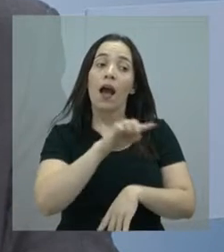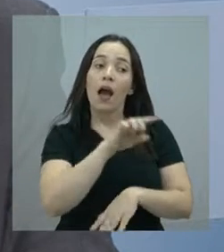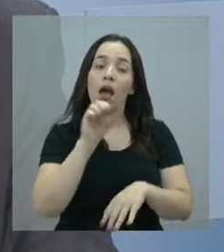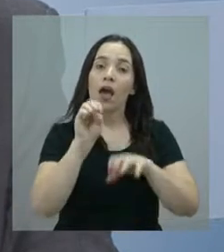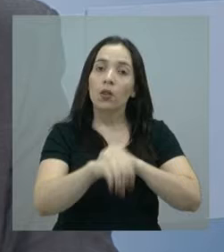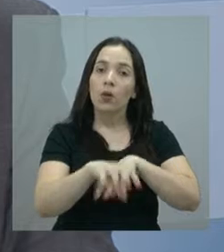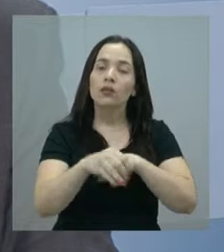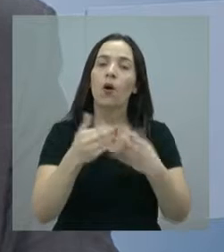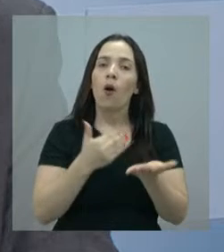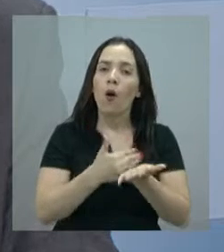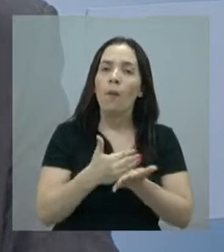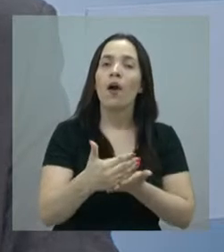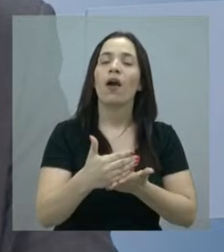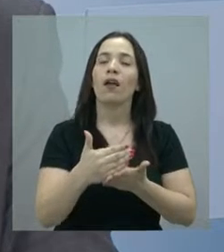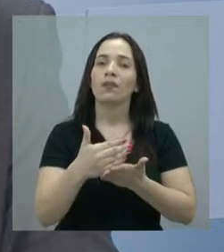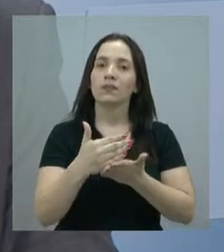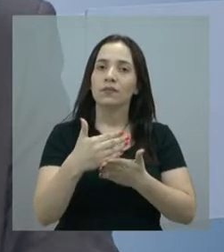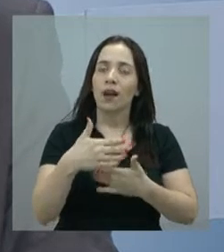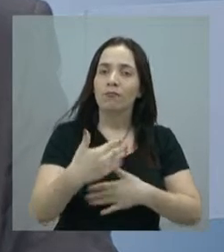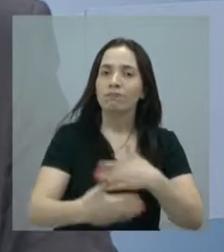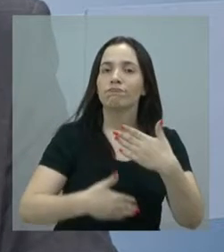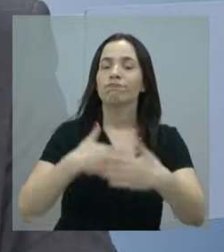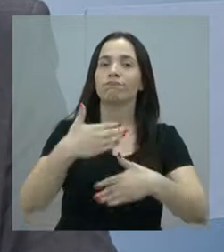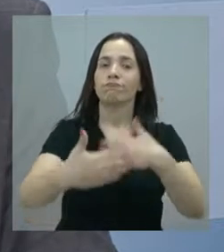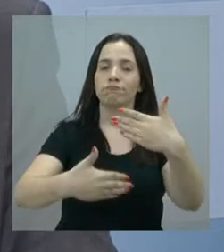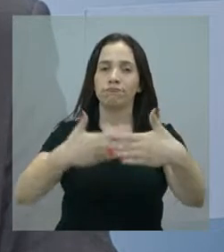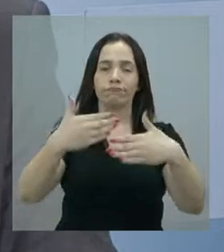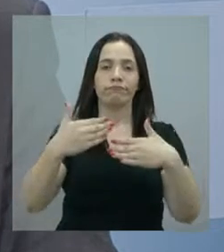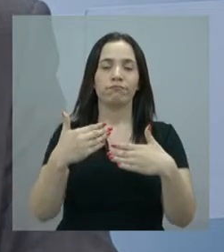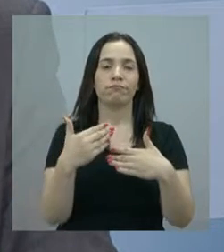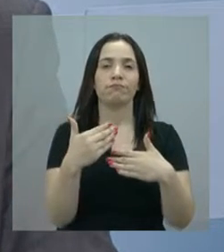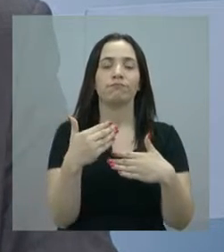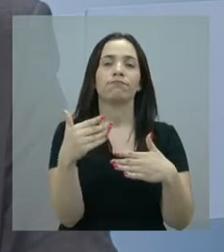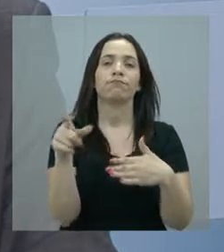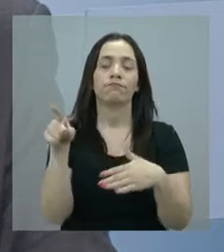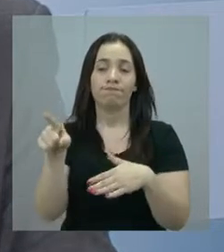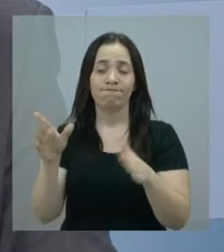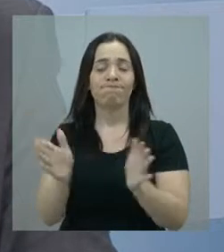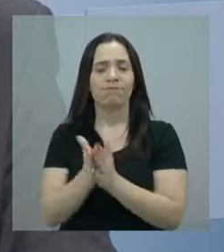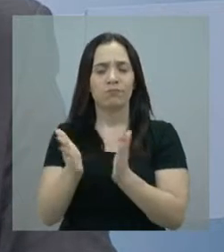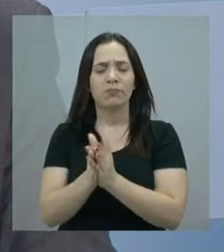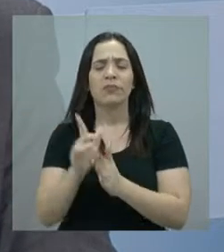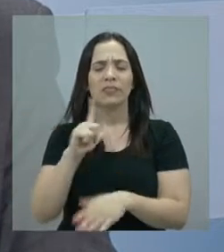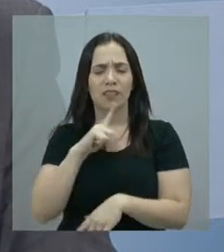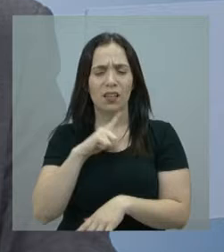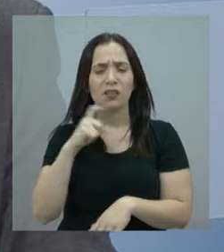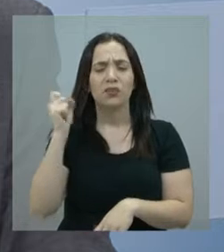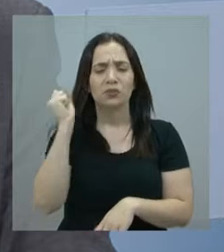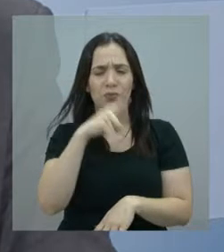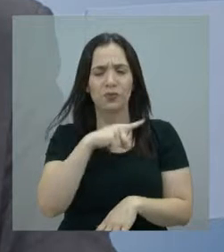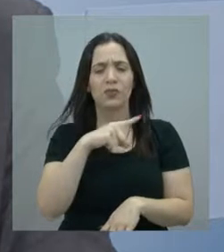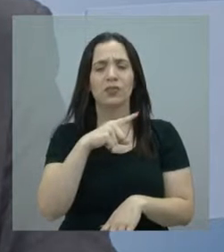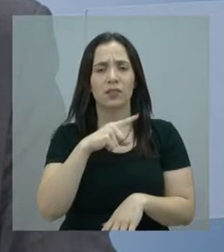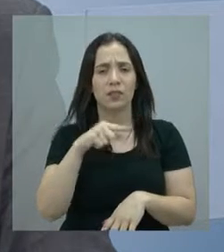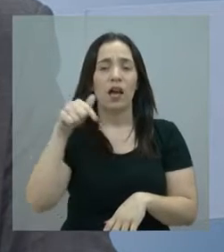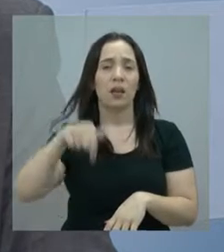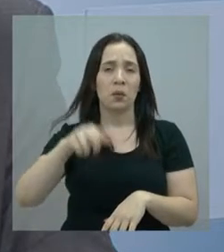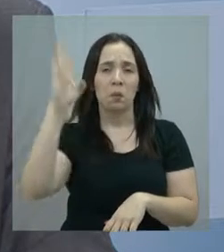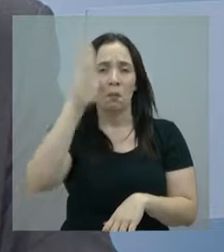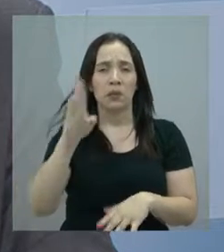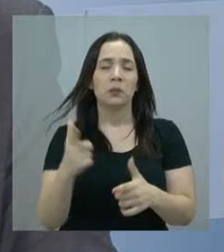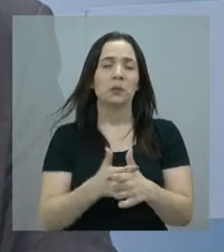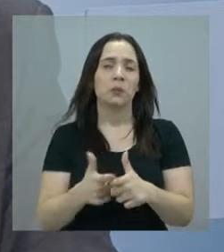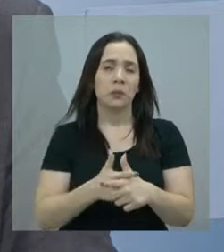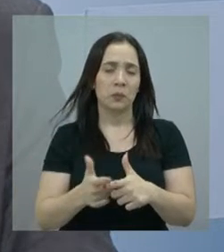encaminhar outras soluções. Né? A gente, em relação à pobreza, a gente ainda tem uma concentração muito grande de renda no país.